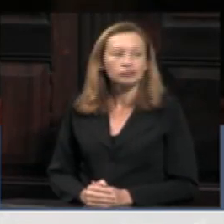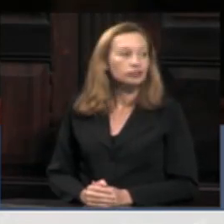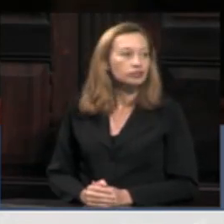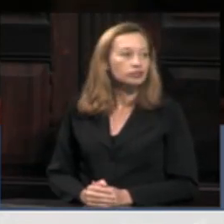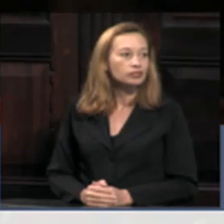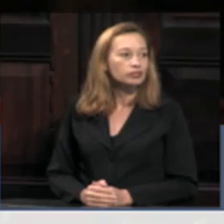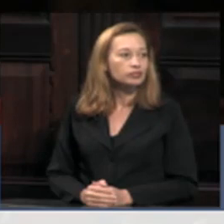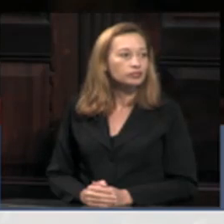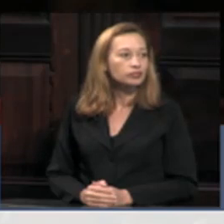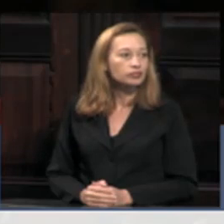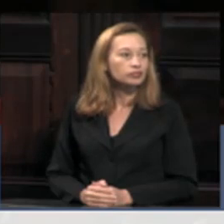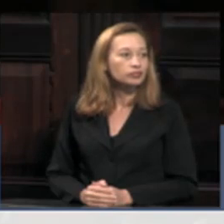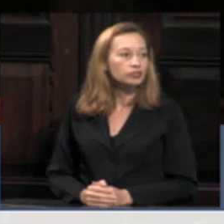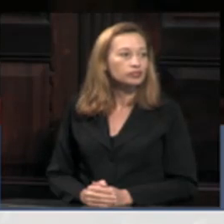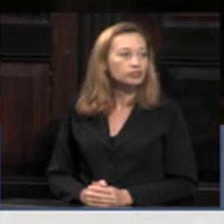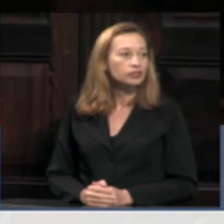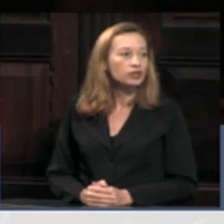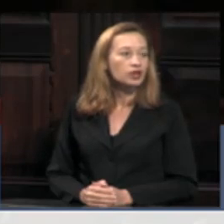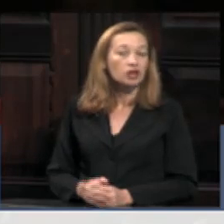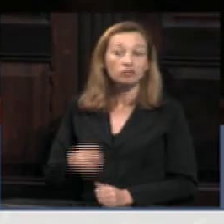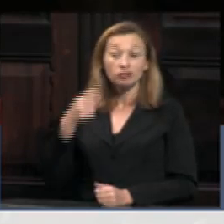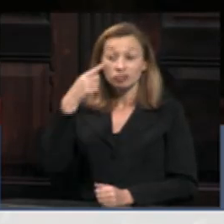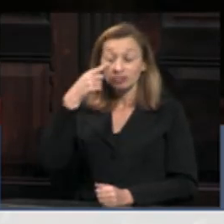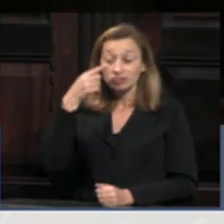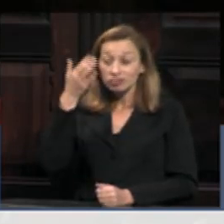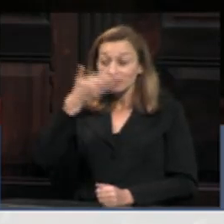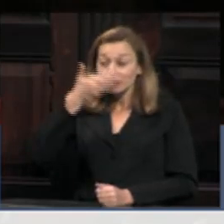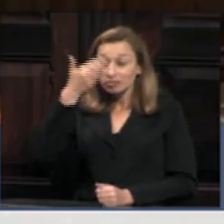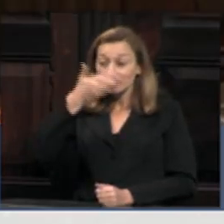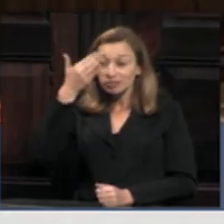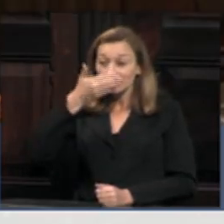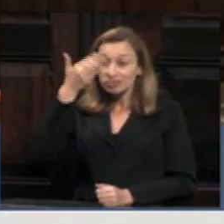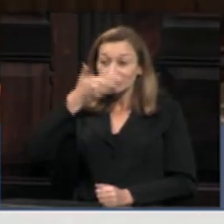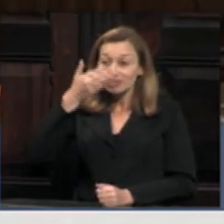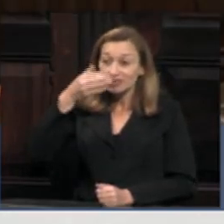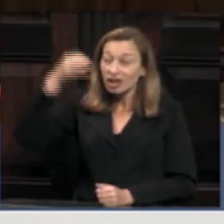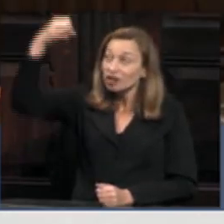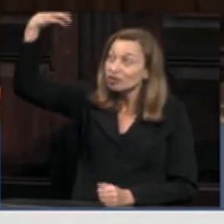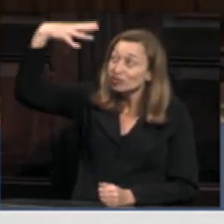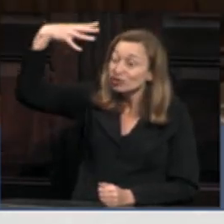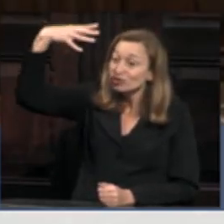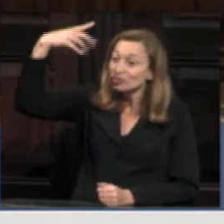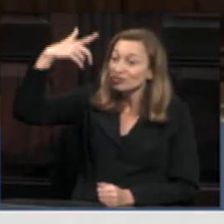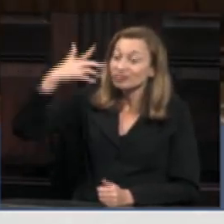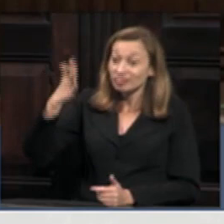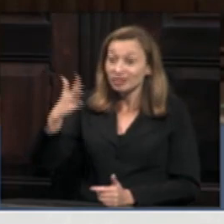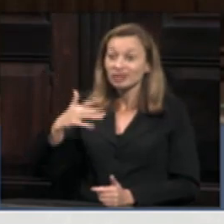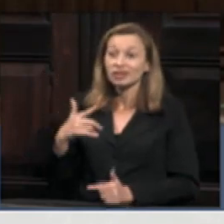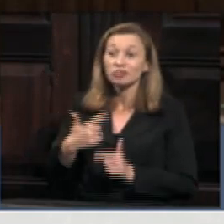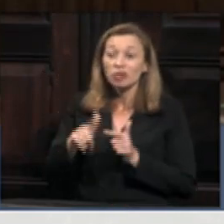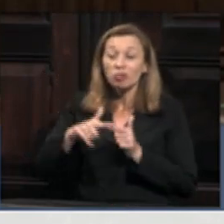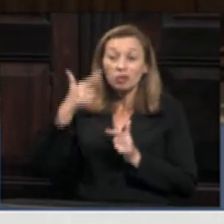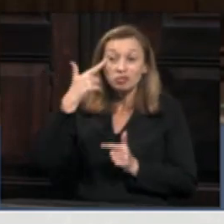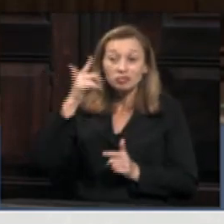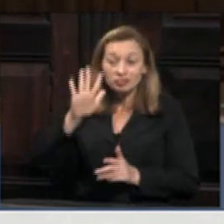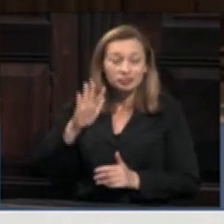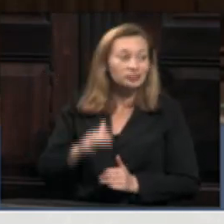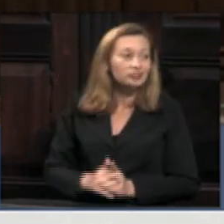Cozzolino. Se é que a minha vista, ofuscada por tanta luz, não está me confundindo.